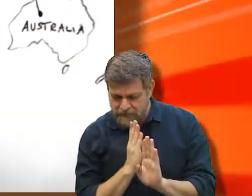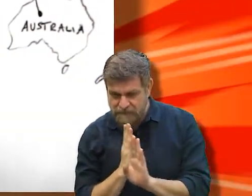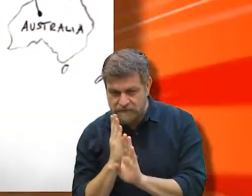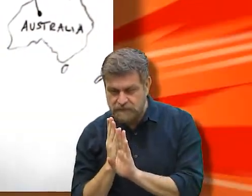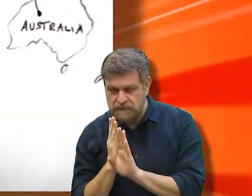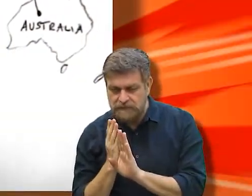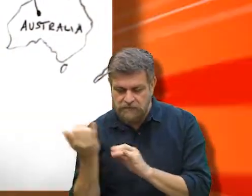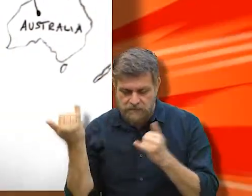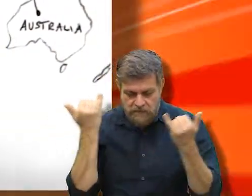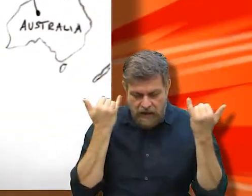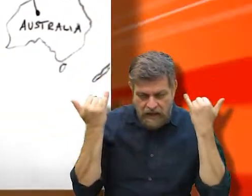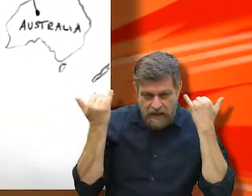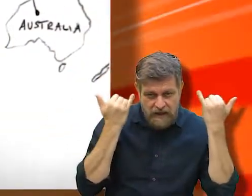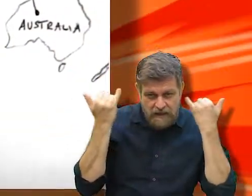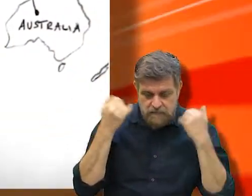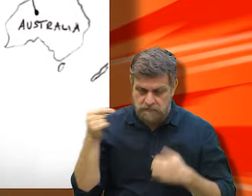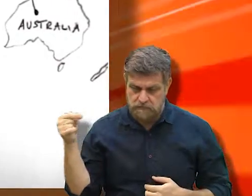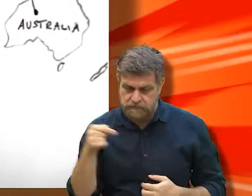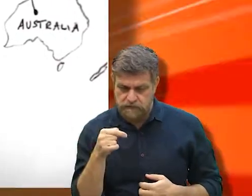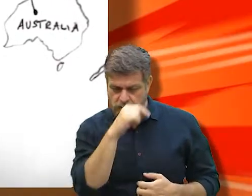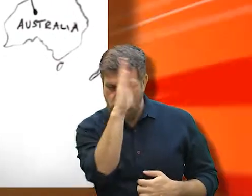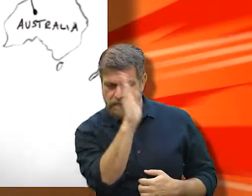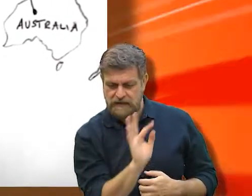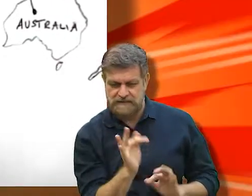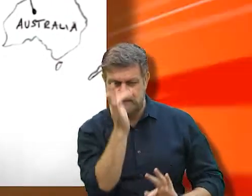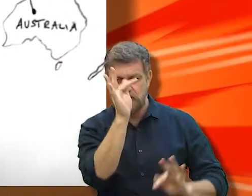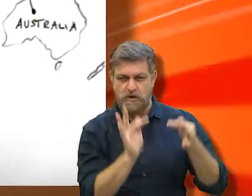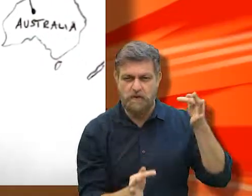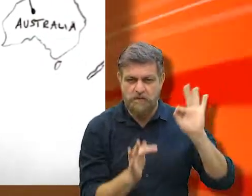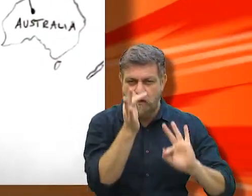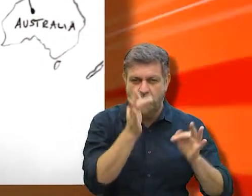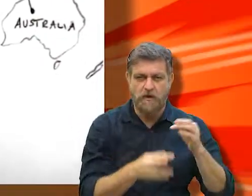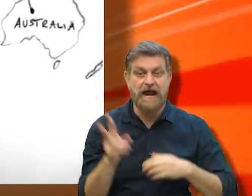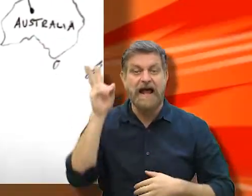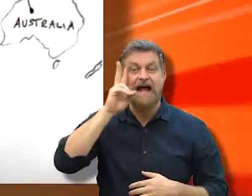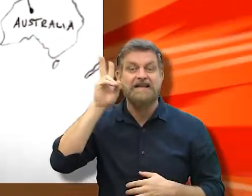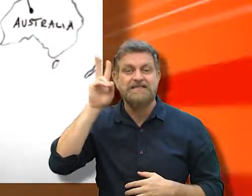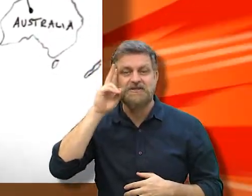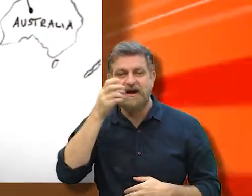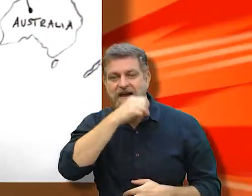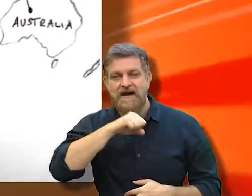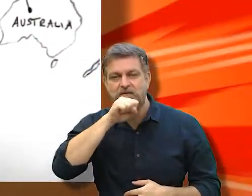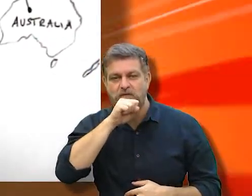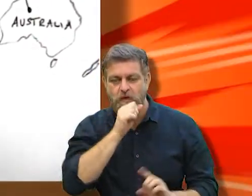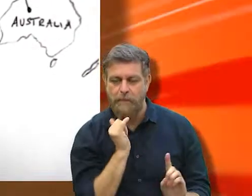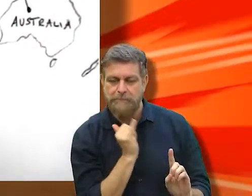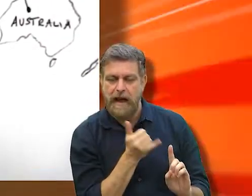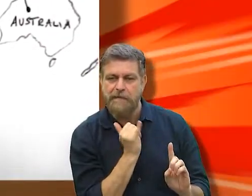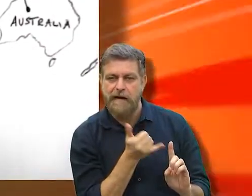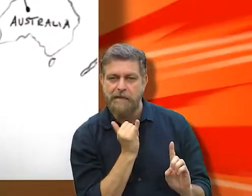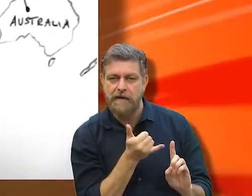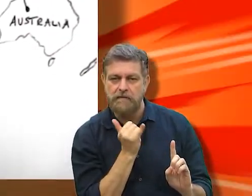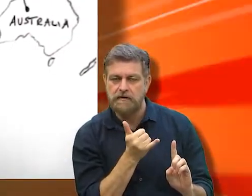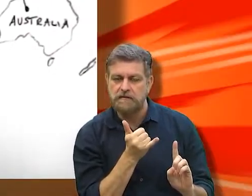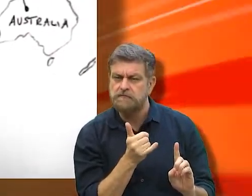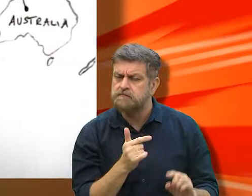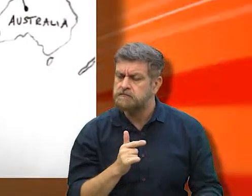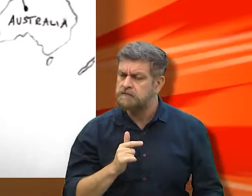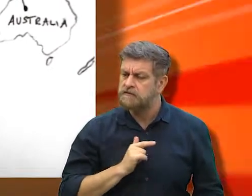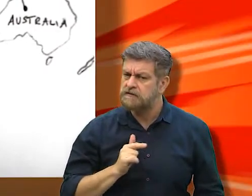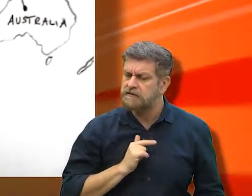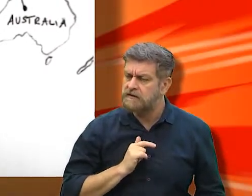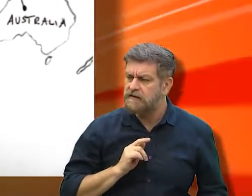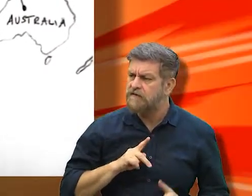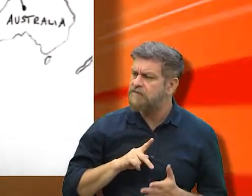algumas aventuras e descobrir que o que ela ouvia, né, sobre o folclore, as histórias que o avô